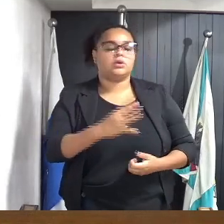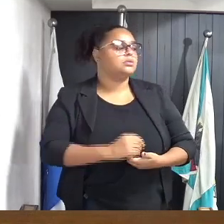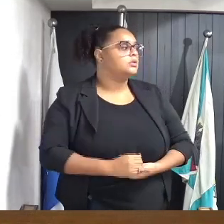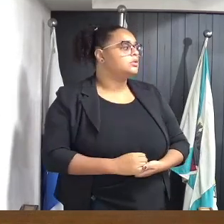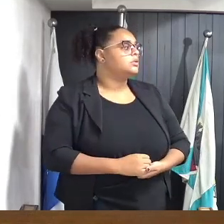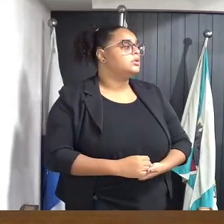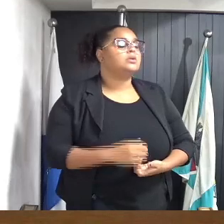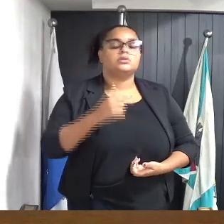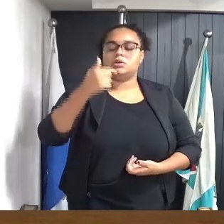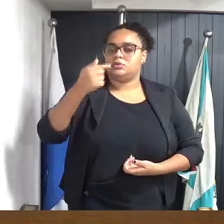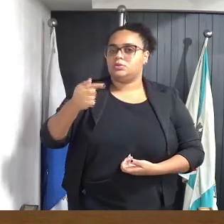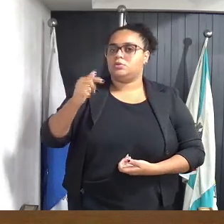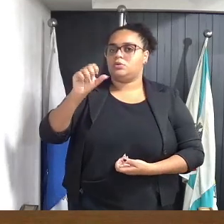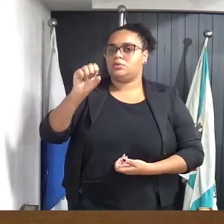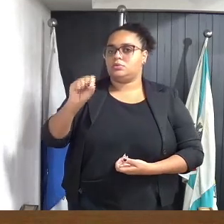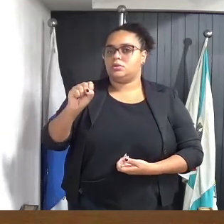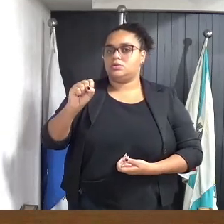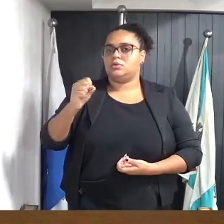Indicação número